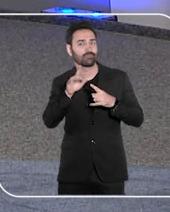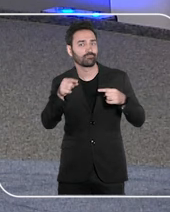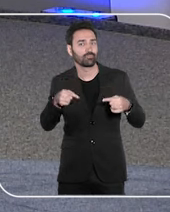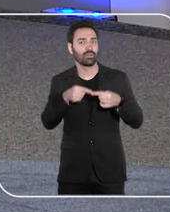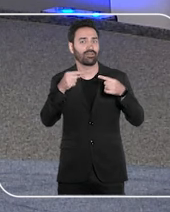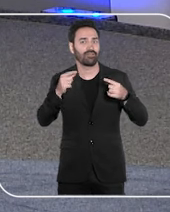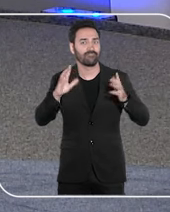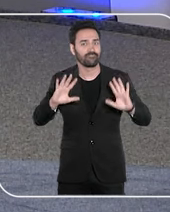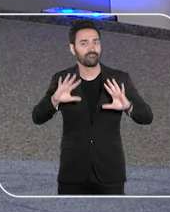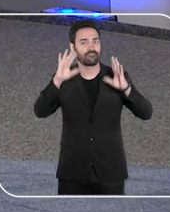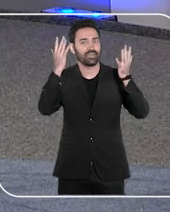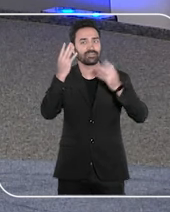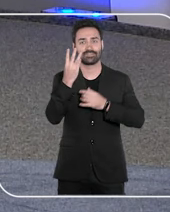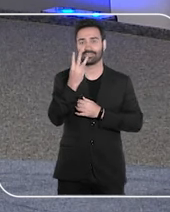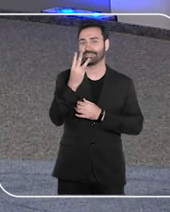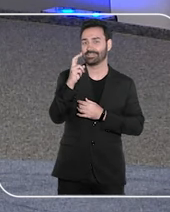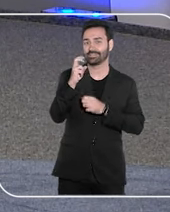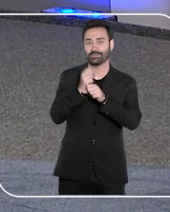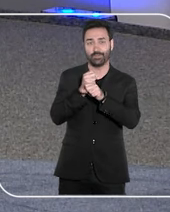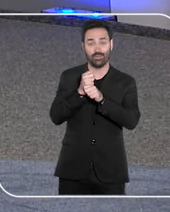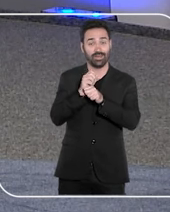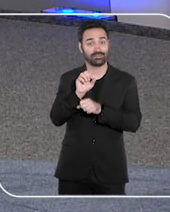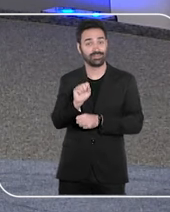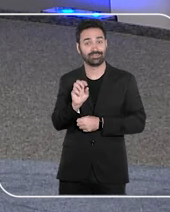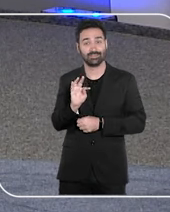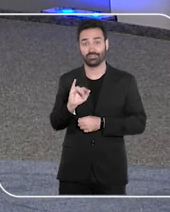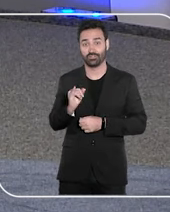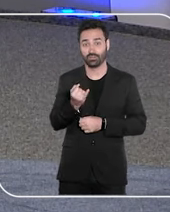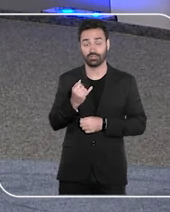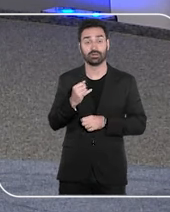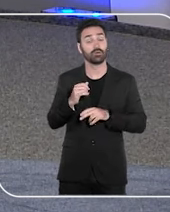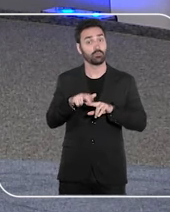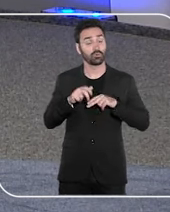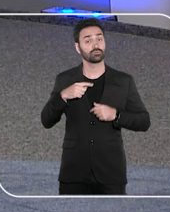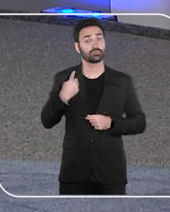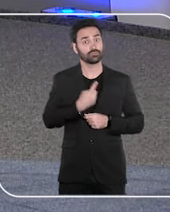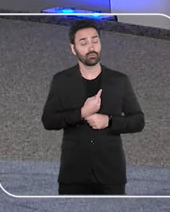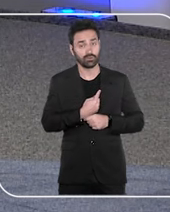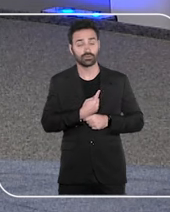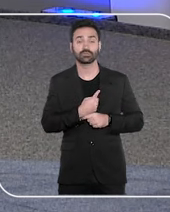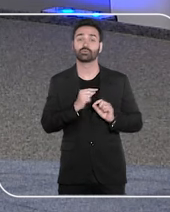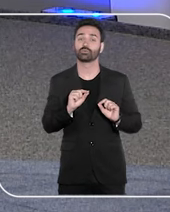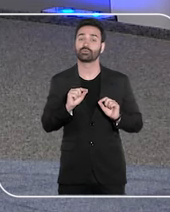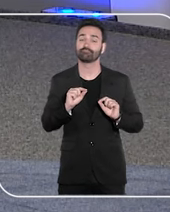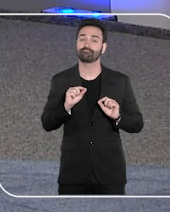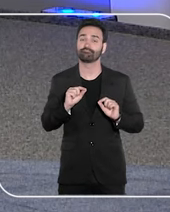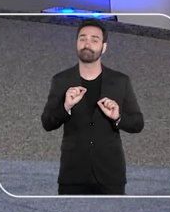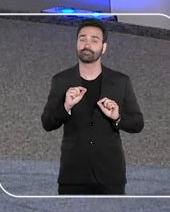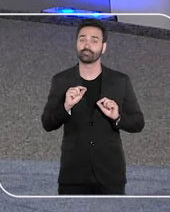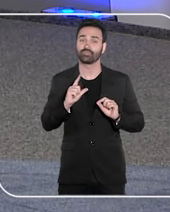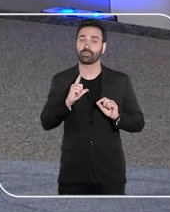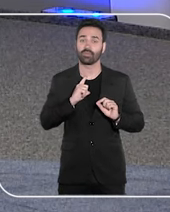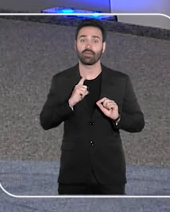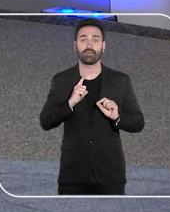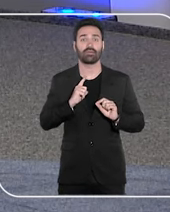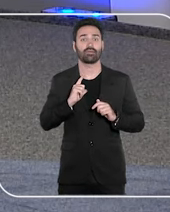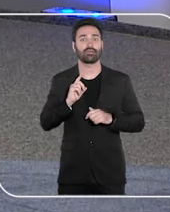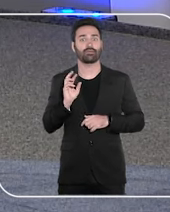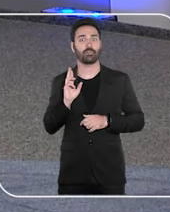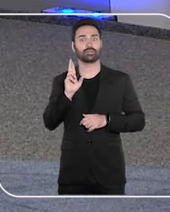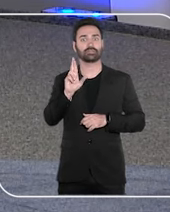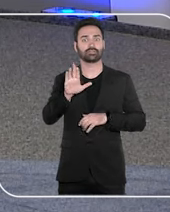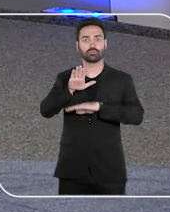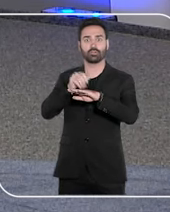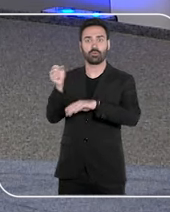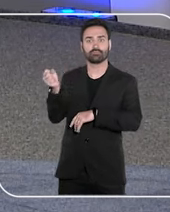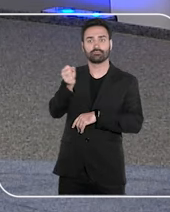homenageando os 35 anos do STJ e por isso fizemos toda a questão do mundo de contar com essa representação de peso da Comissão Gestora